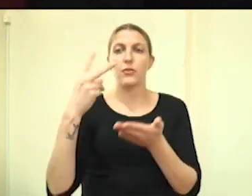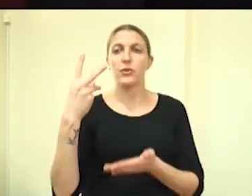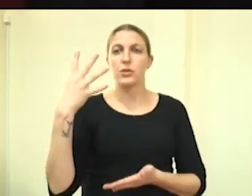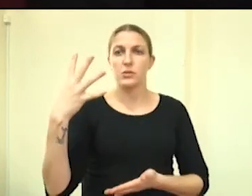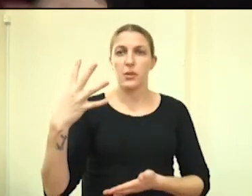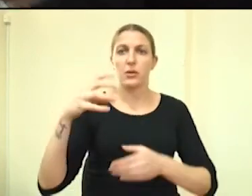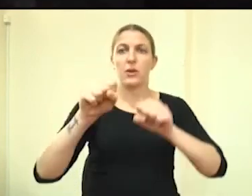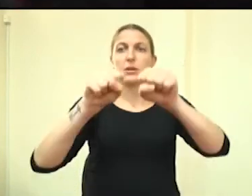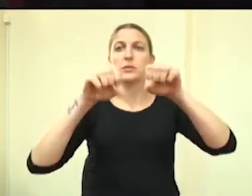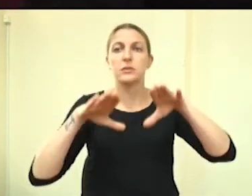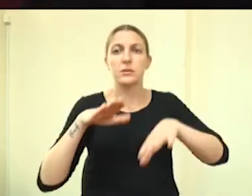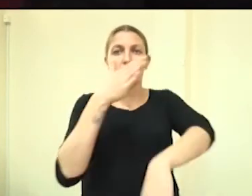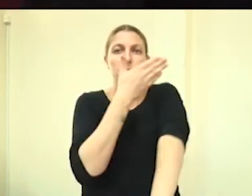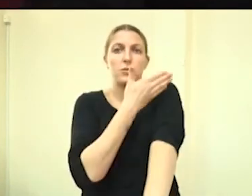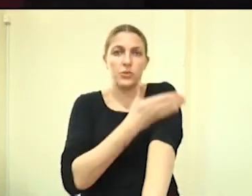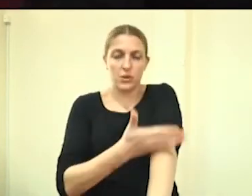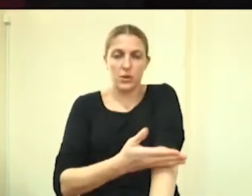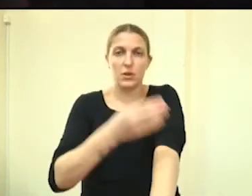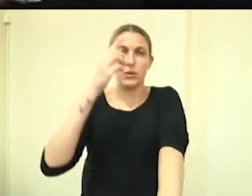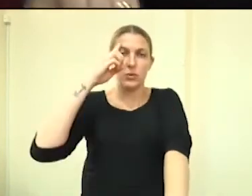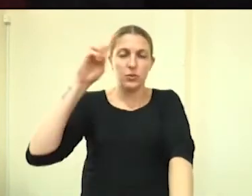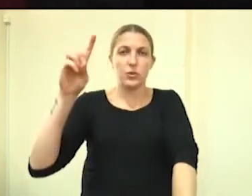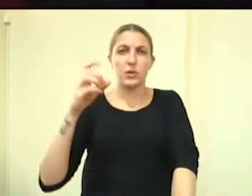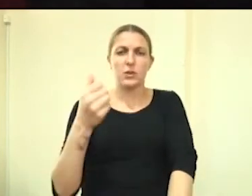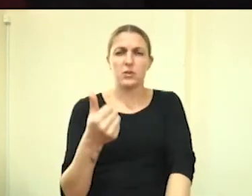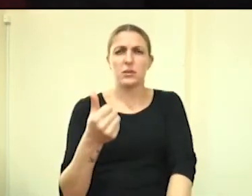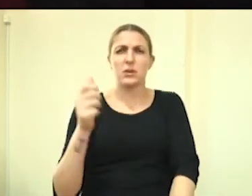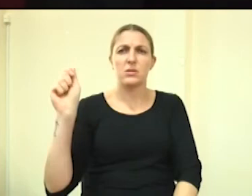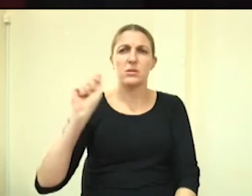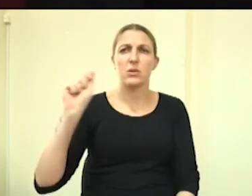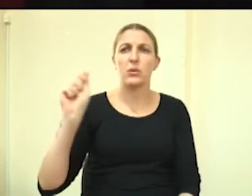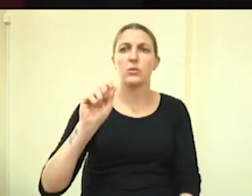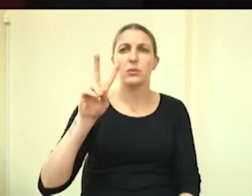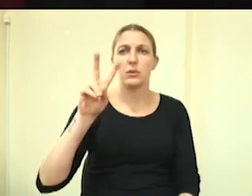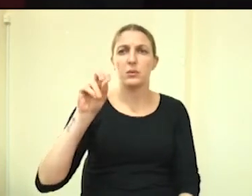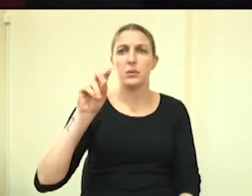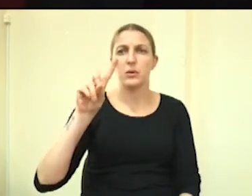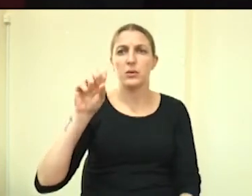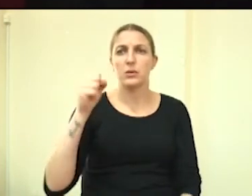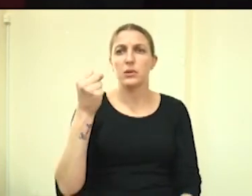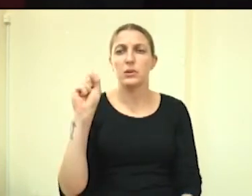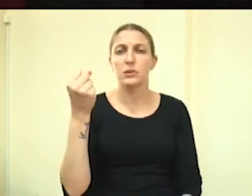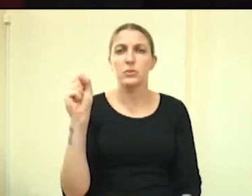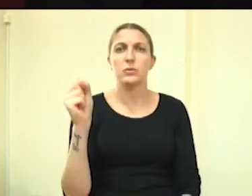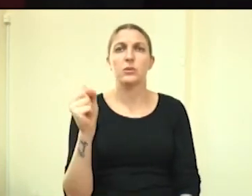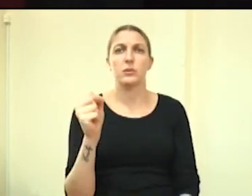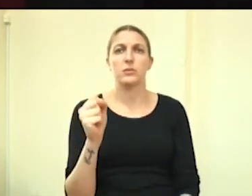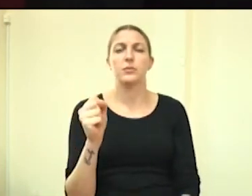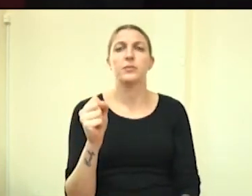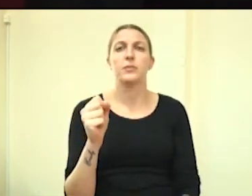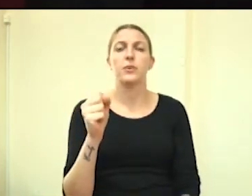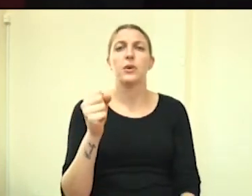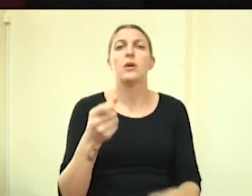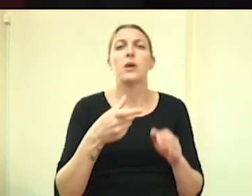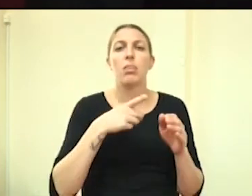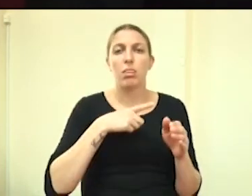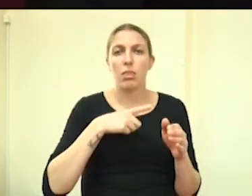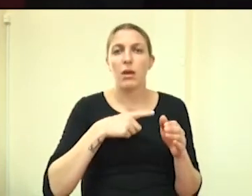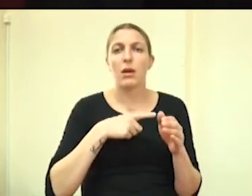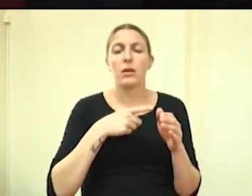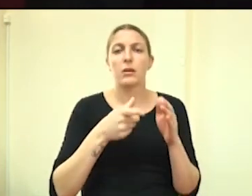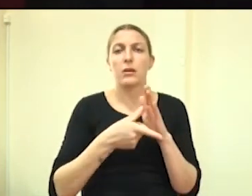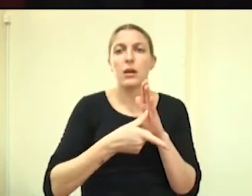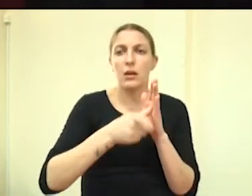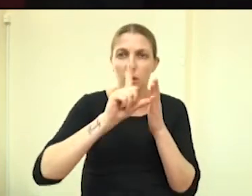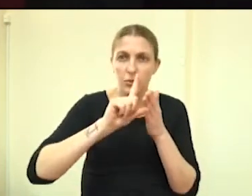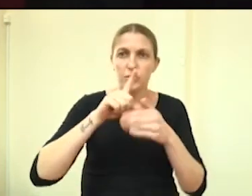sessão plenária ordinária de 6 de agosto de 2018. Como sempre, abriremos um período para quem quiser fazer alguma